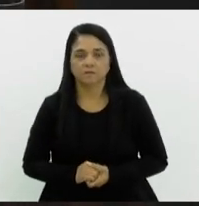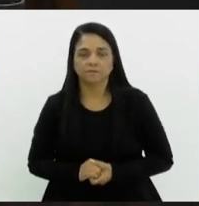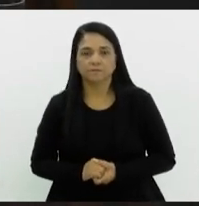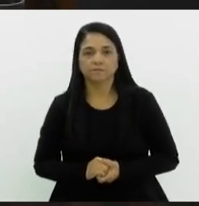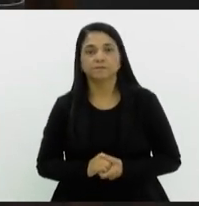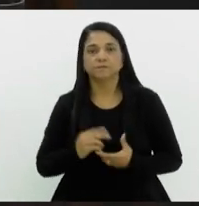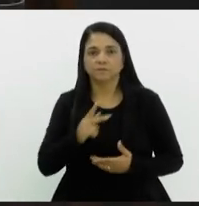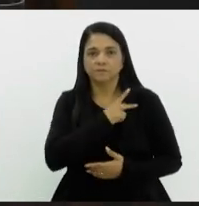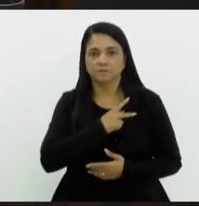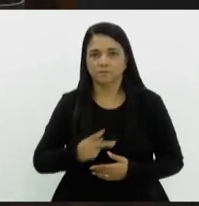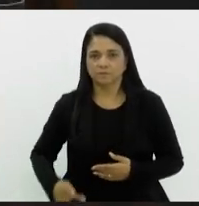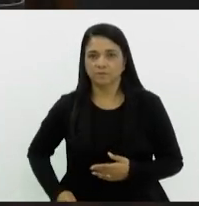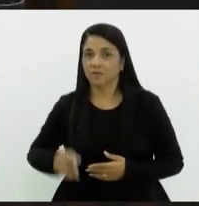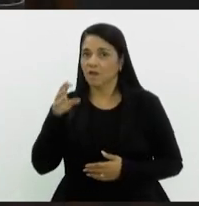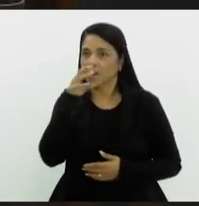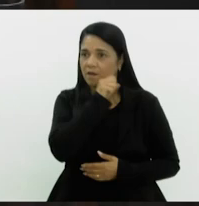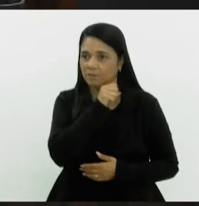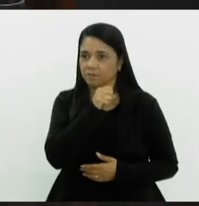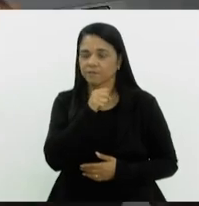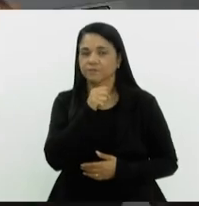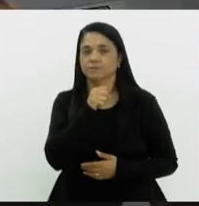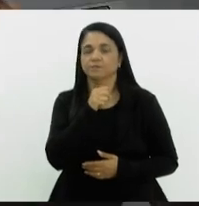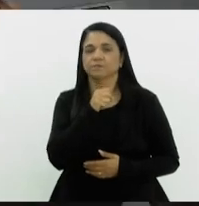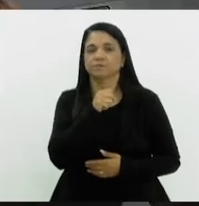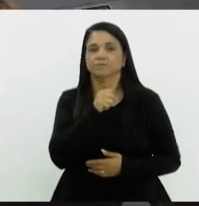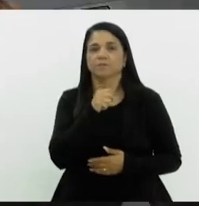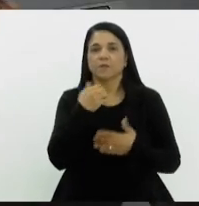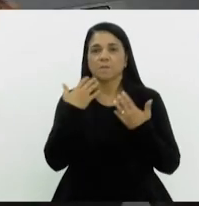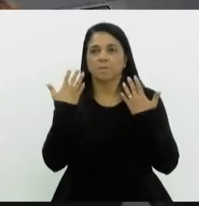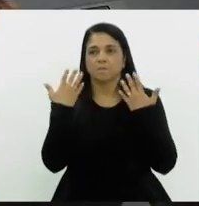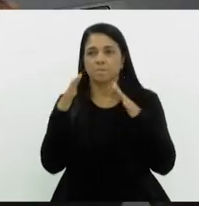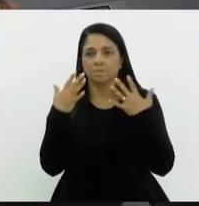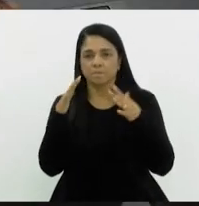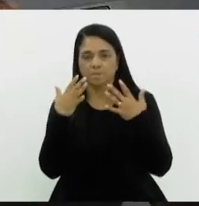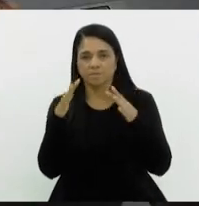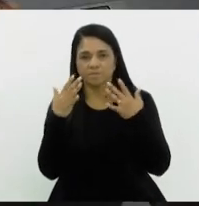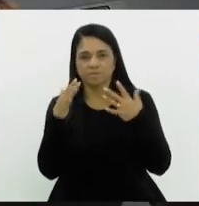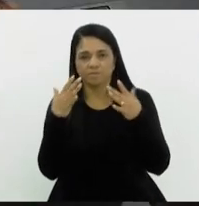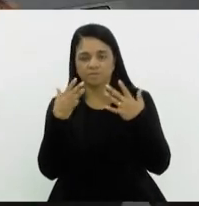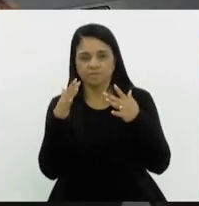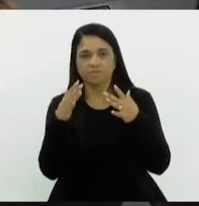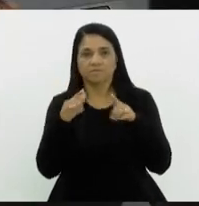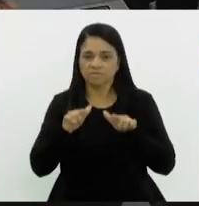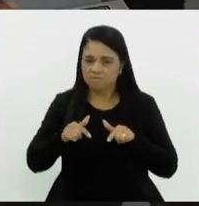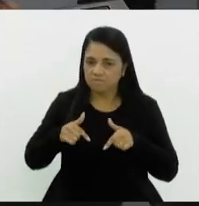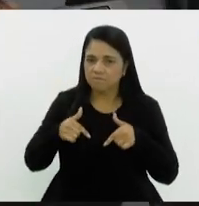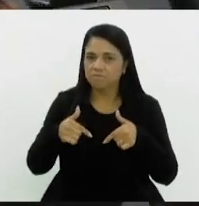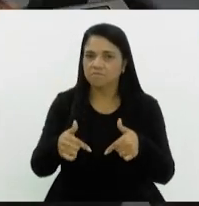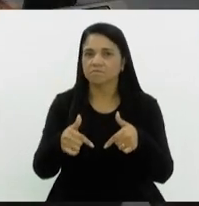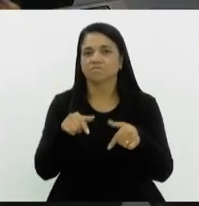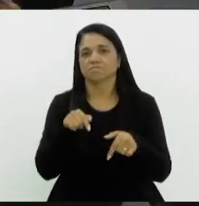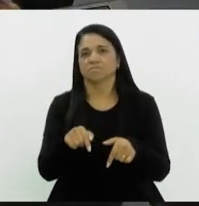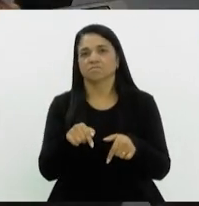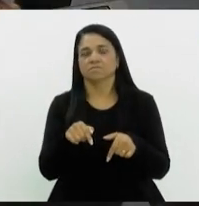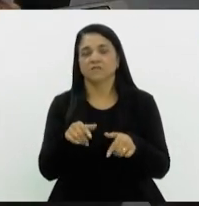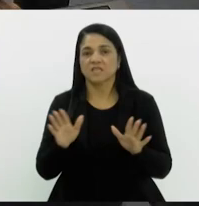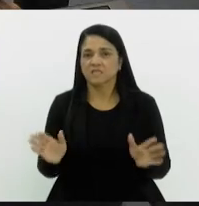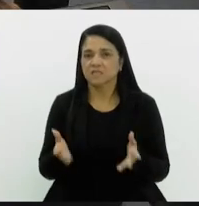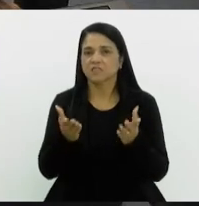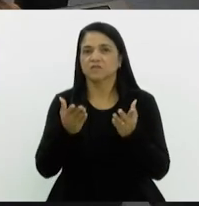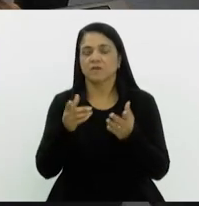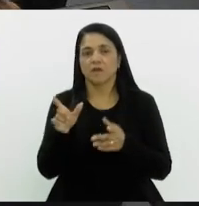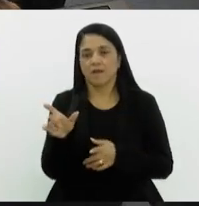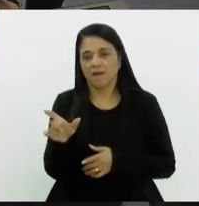Senhora presidenta, muito rapidamente, parabenizá-la pela iniciativa, afinal de contas, incentivar a